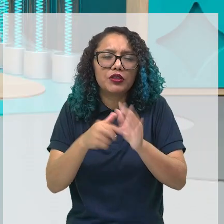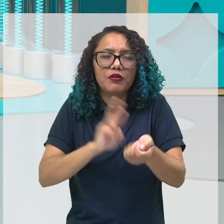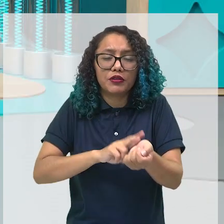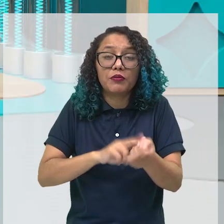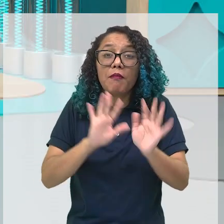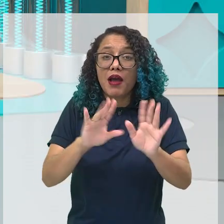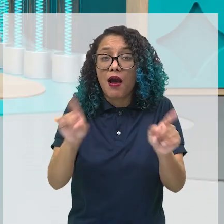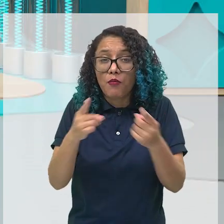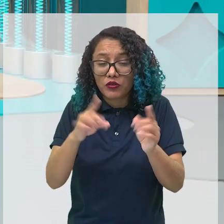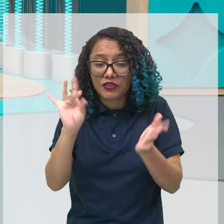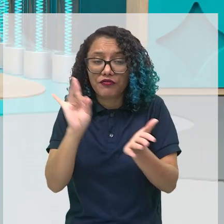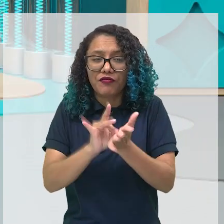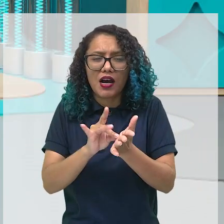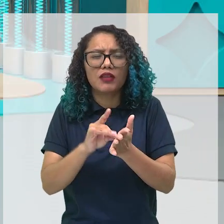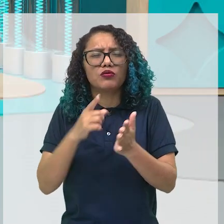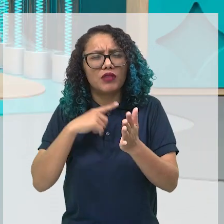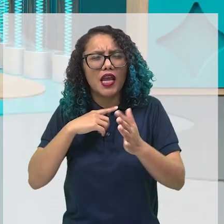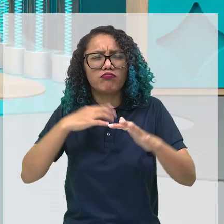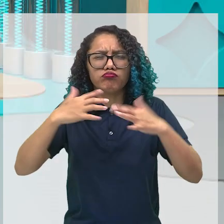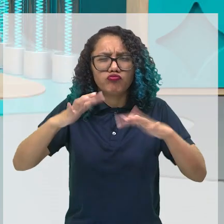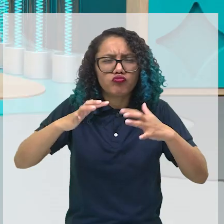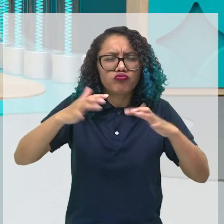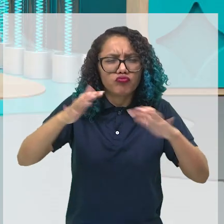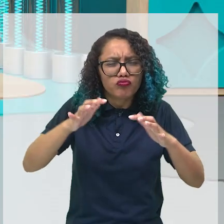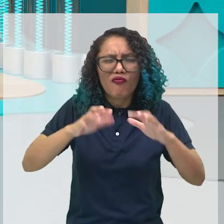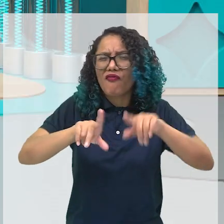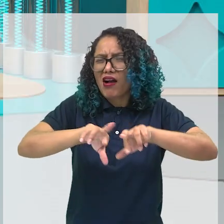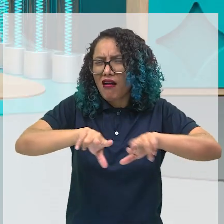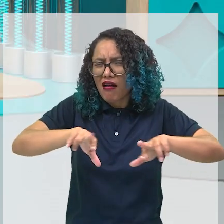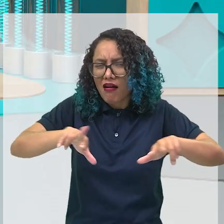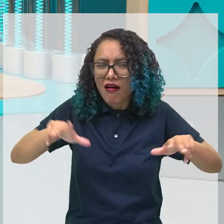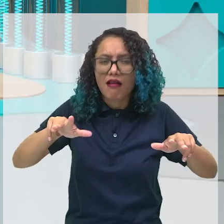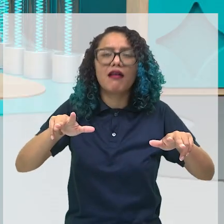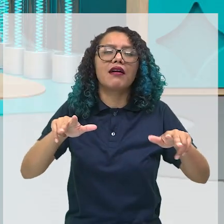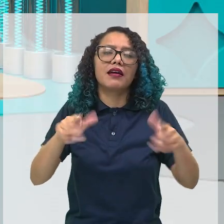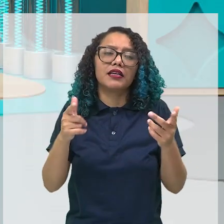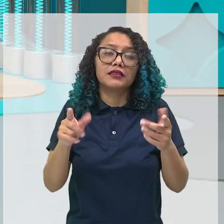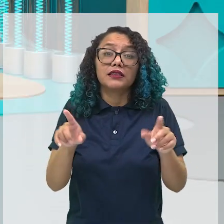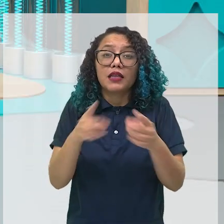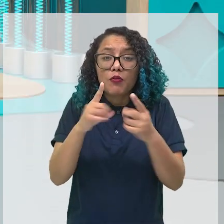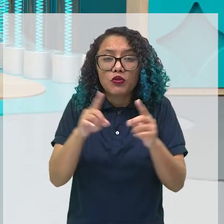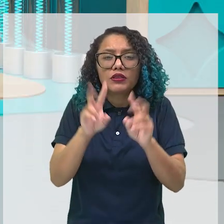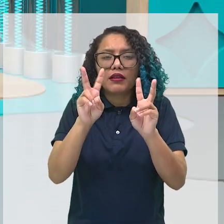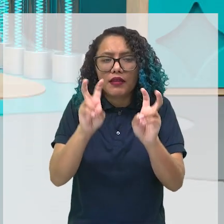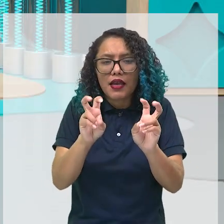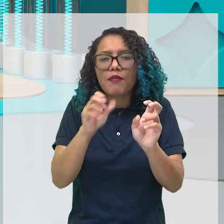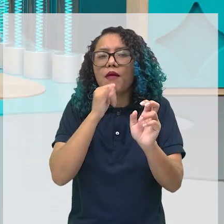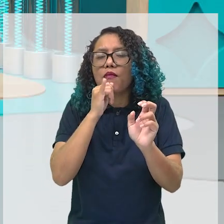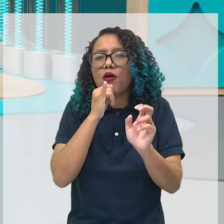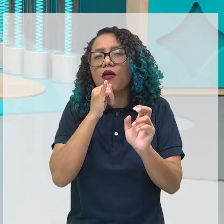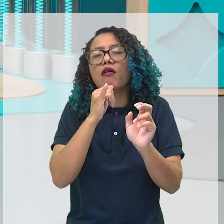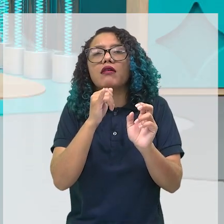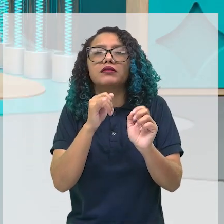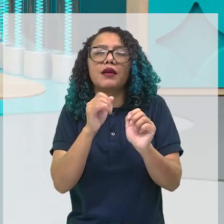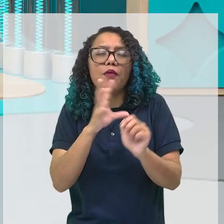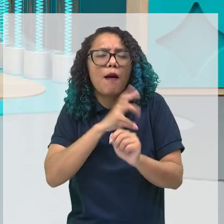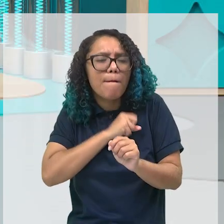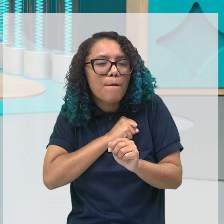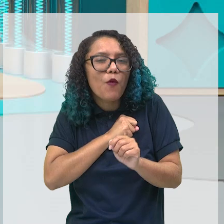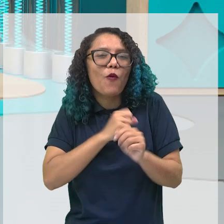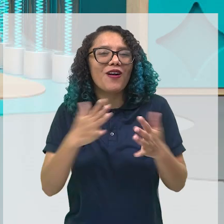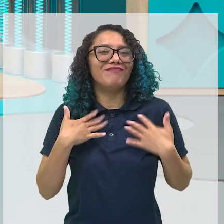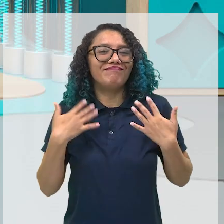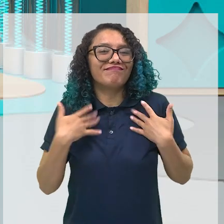música propriamente dita, ela é vibrante e variada, com letras que frequentemente abordam temas de amor, alegria